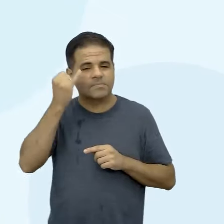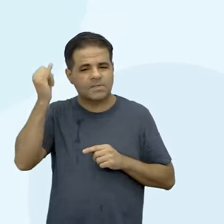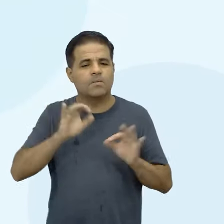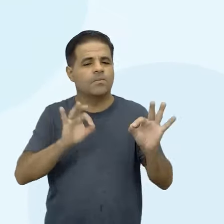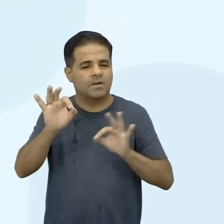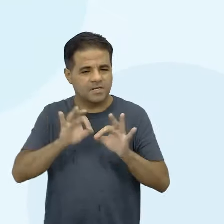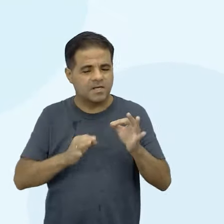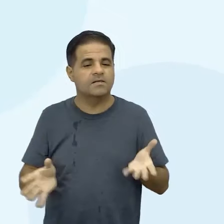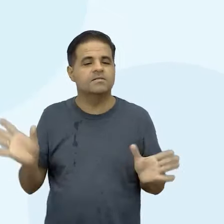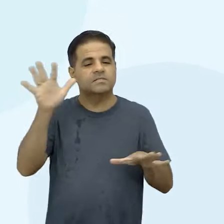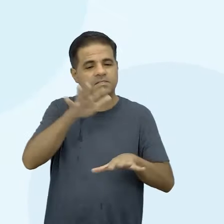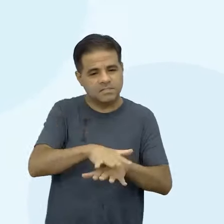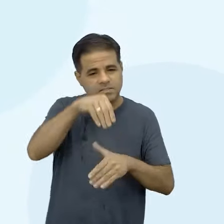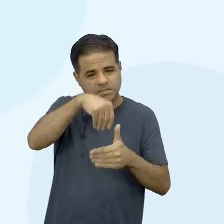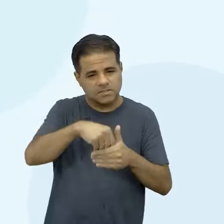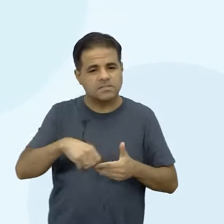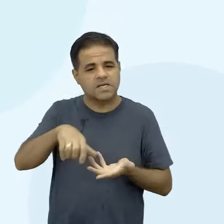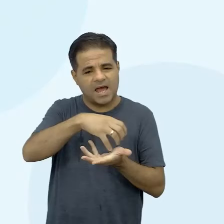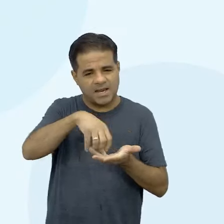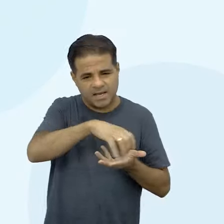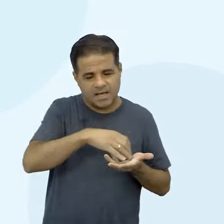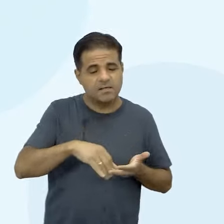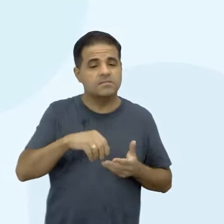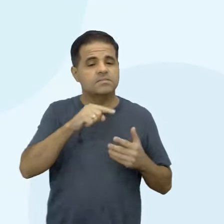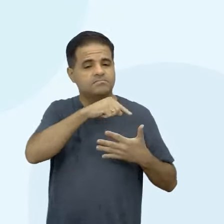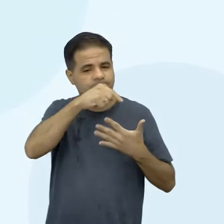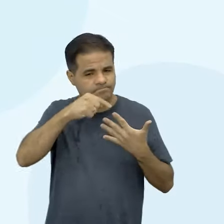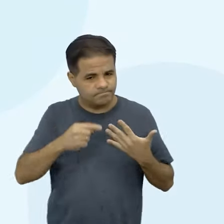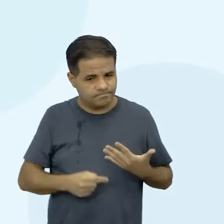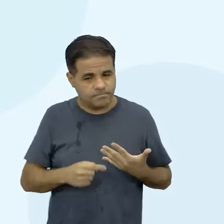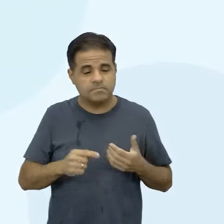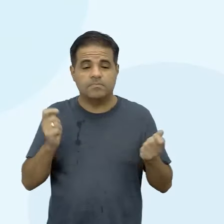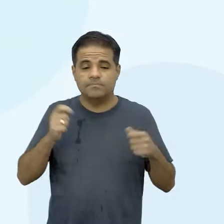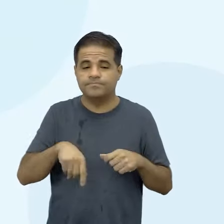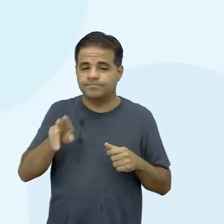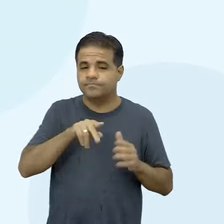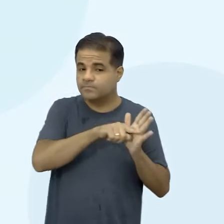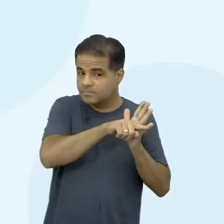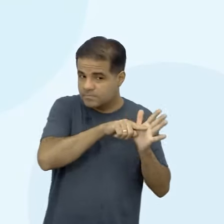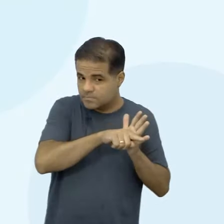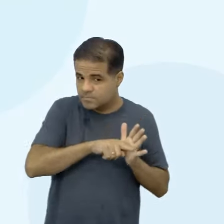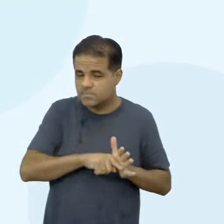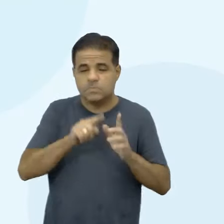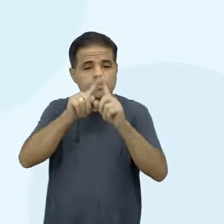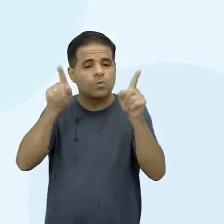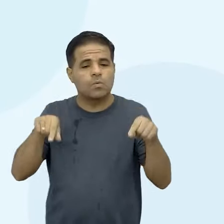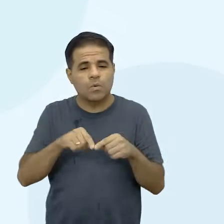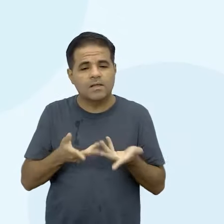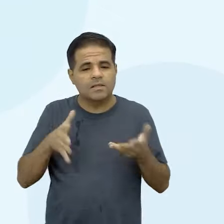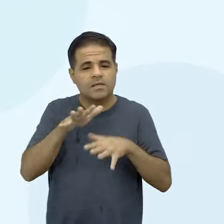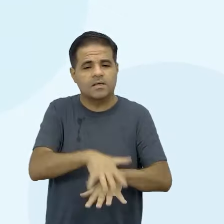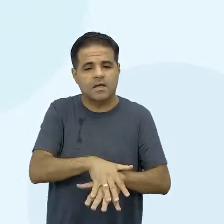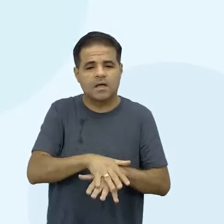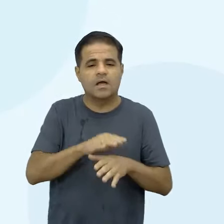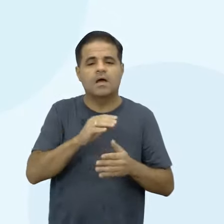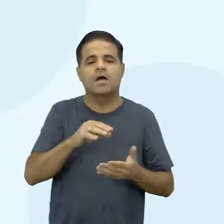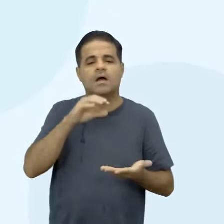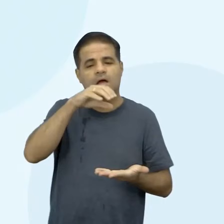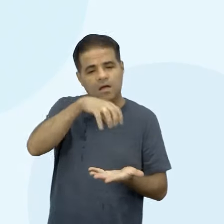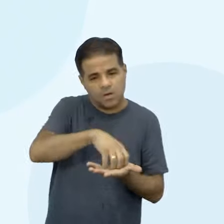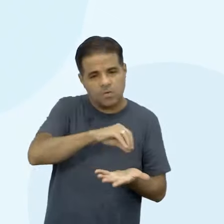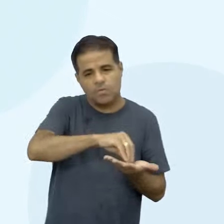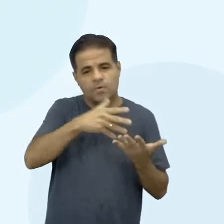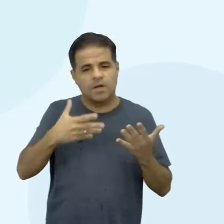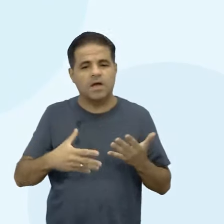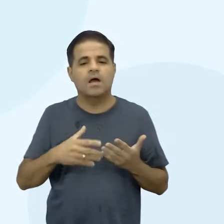do planejamento integrado entre as áreas e componentes por meio da análise do quadro integrador da unidade curricular